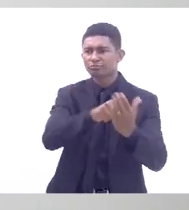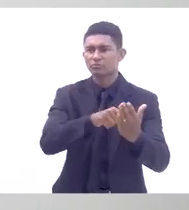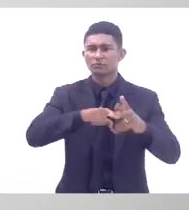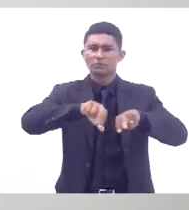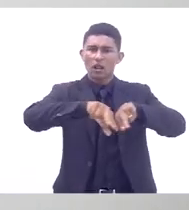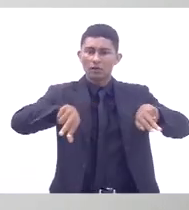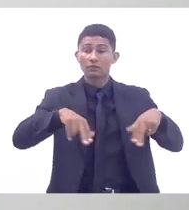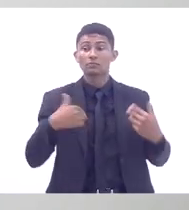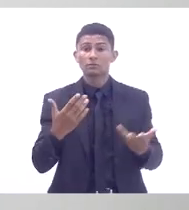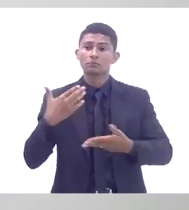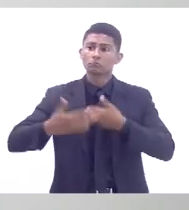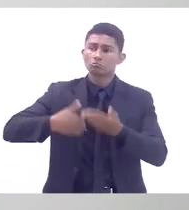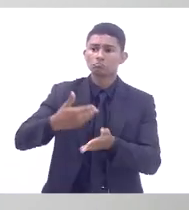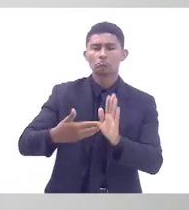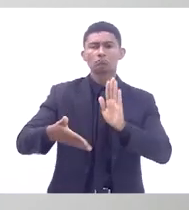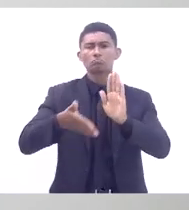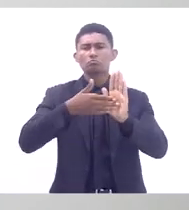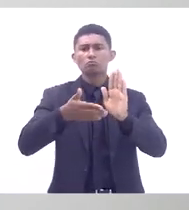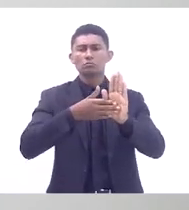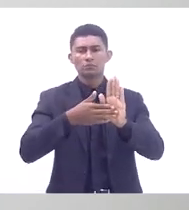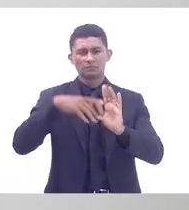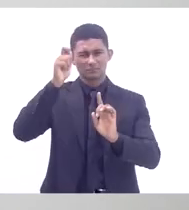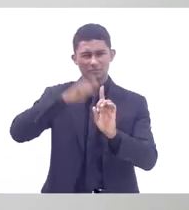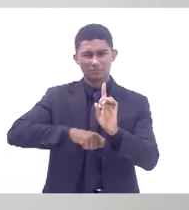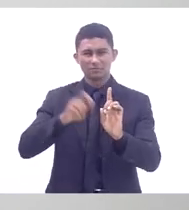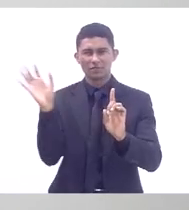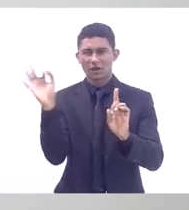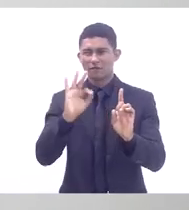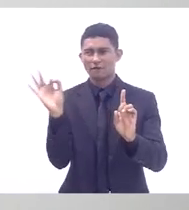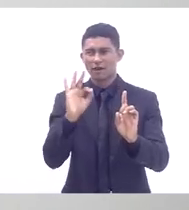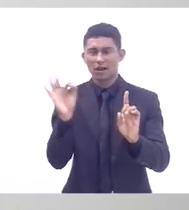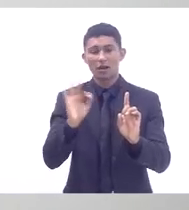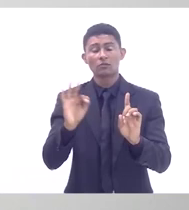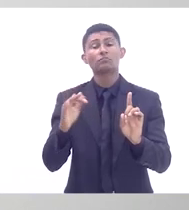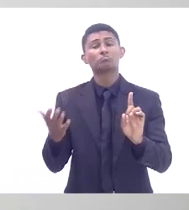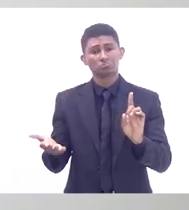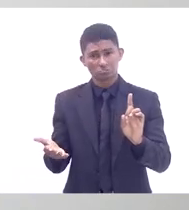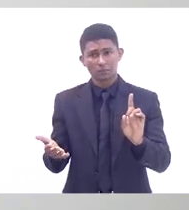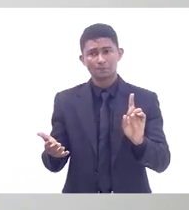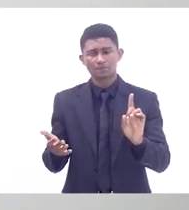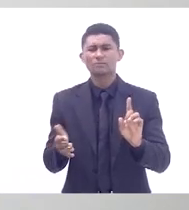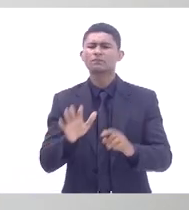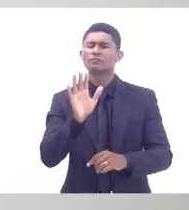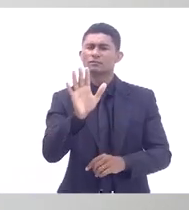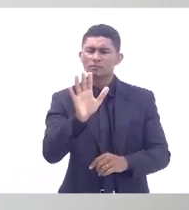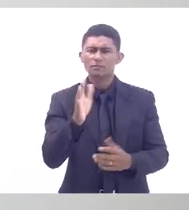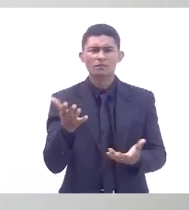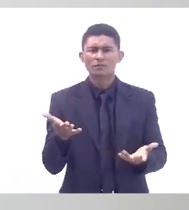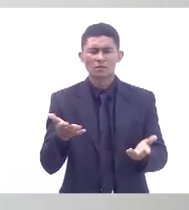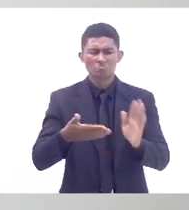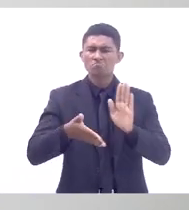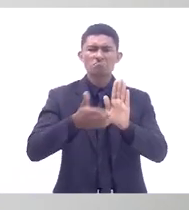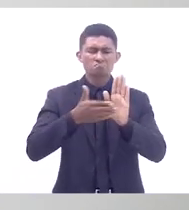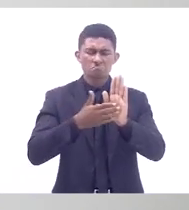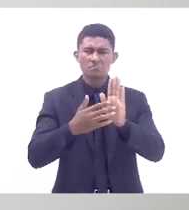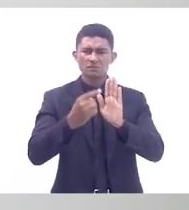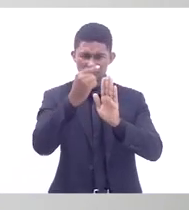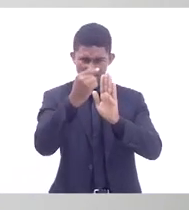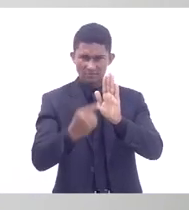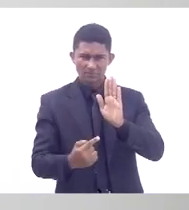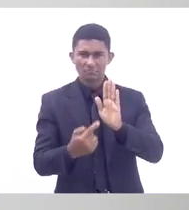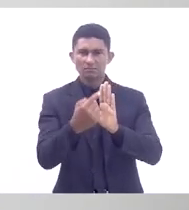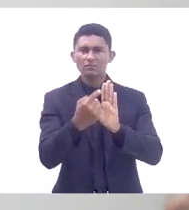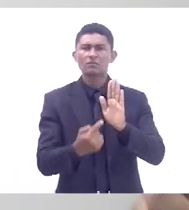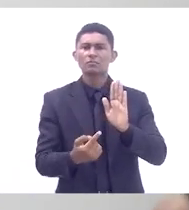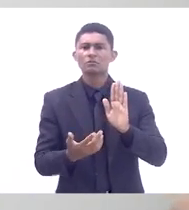pauta nesse consumo de Fevereiro aonde Não foi possível